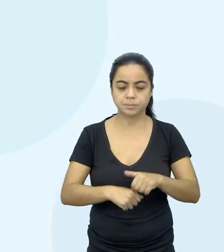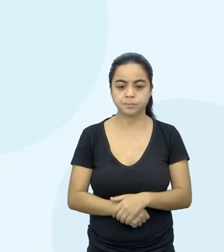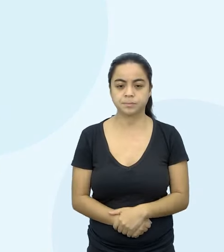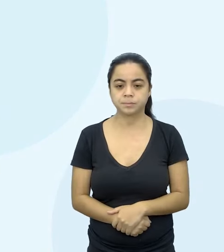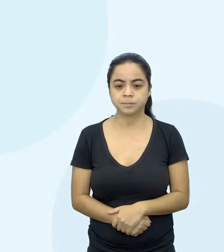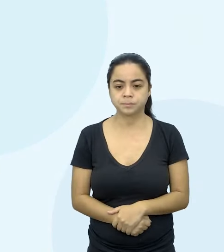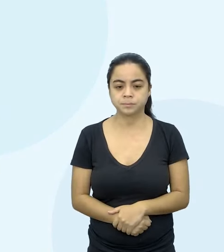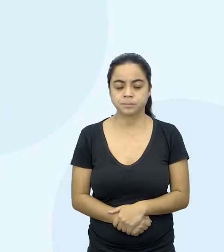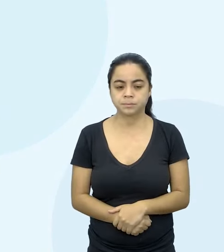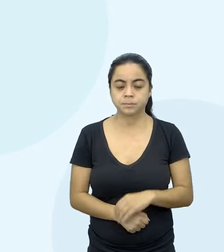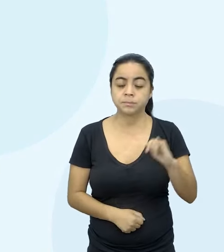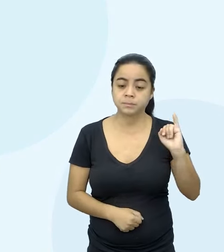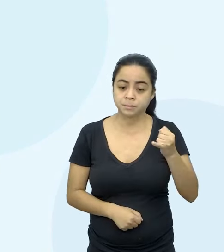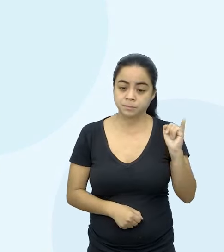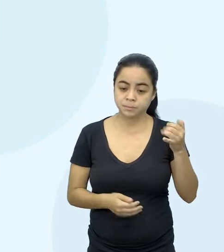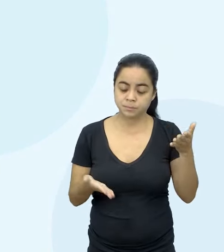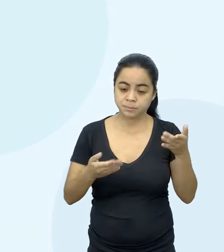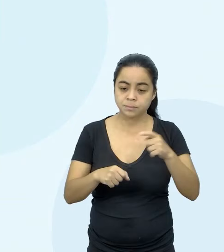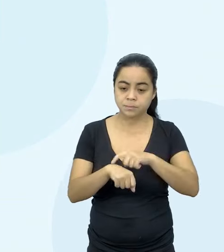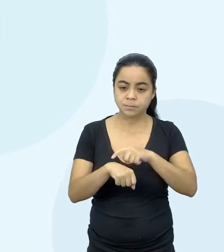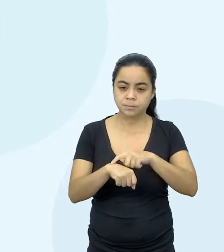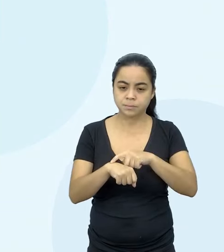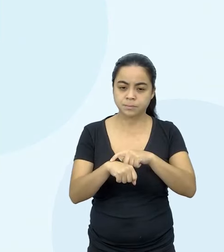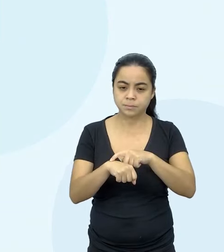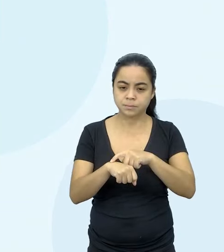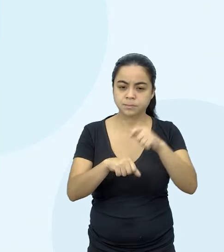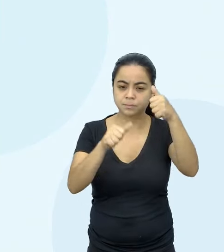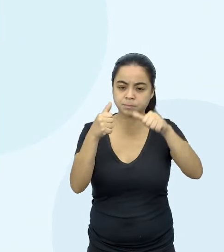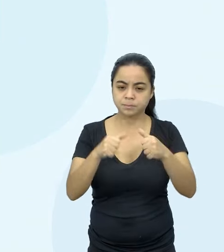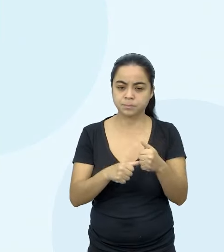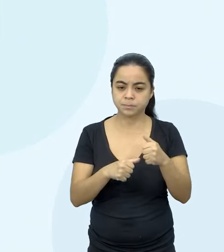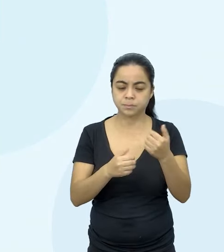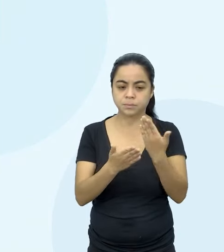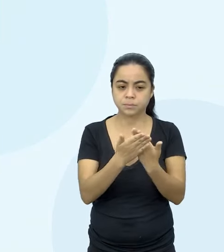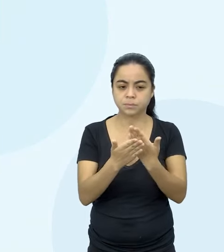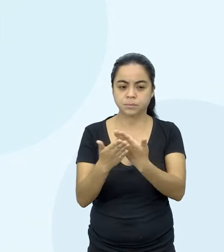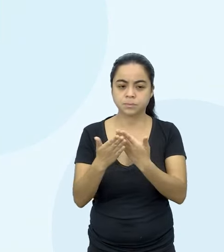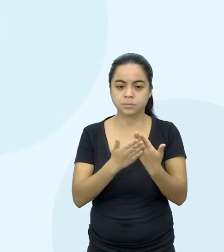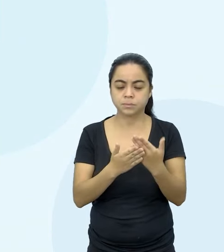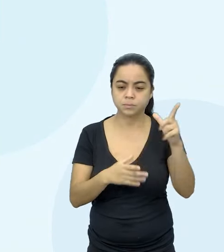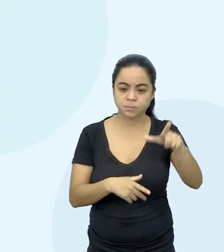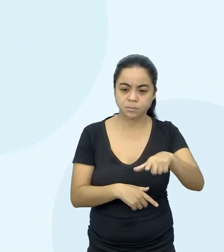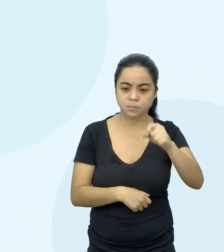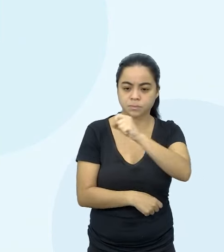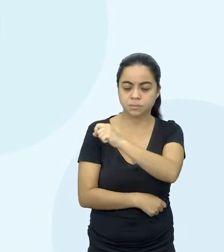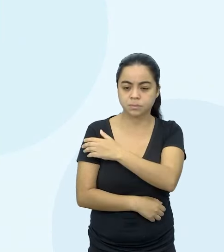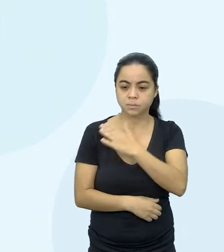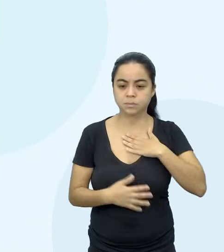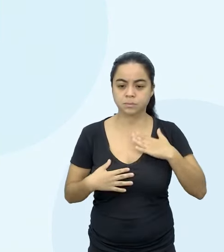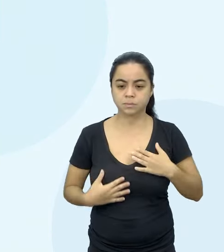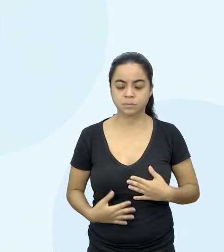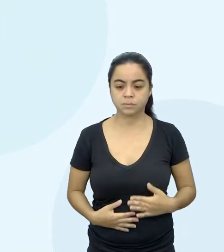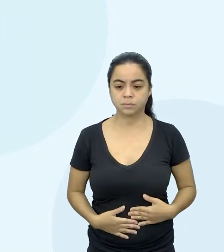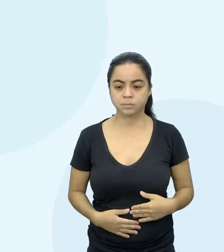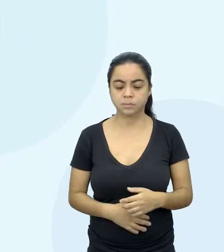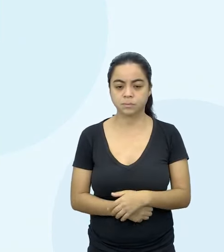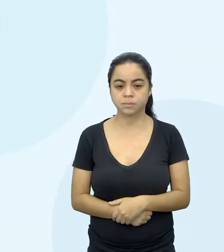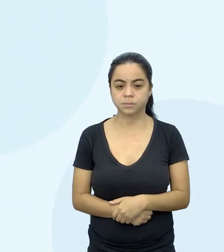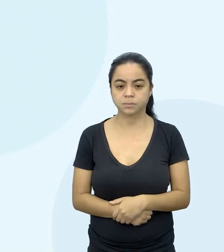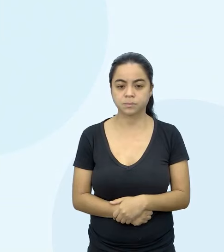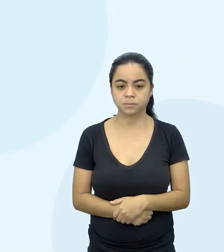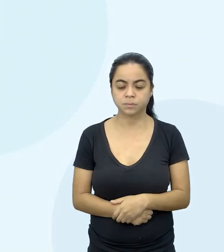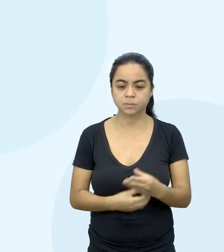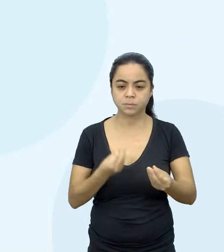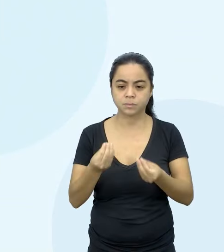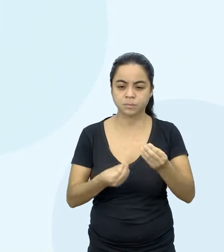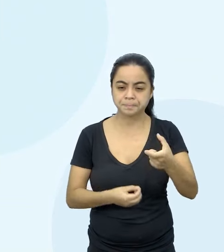né? Aproveitando este momento para verificar com os estudantes, selecione movimentos corporais, que foi o que eu falei, né? E de